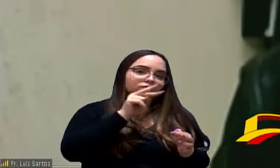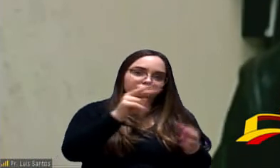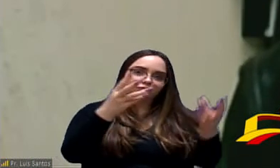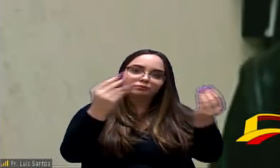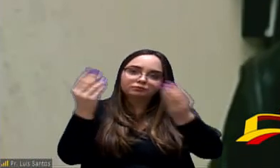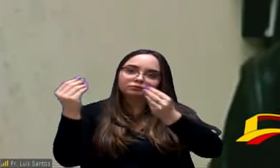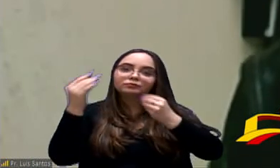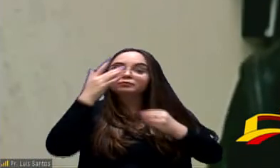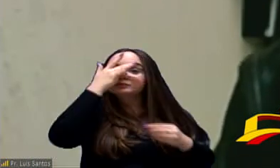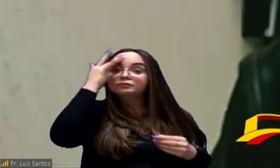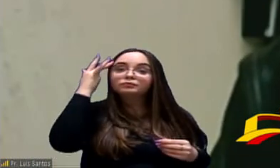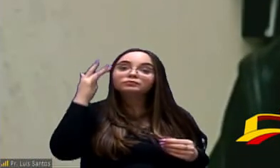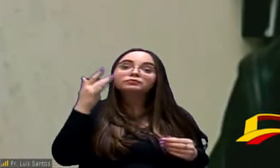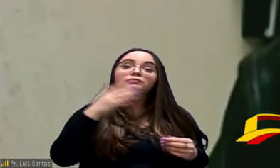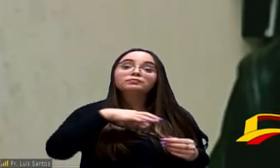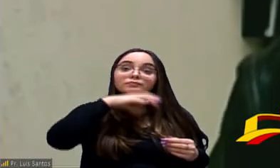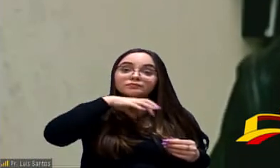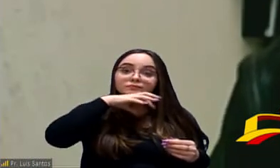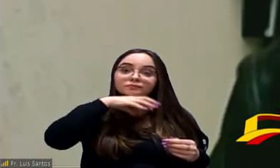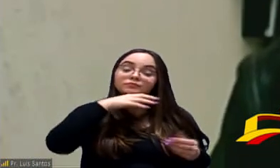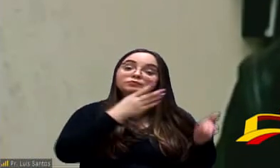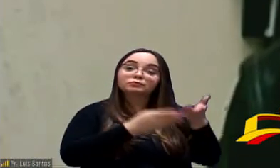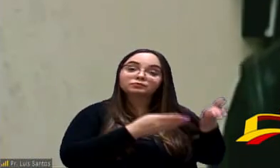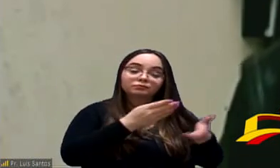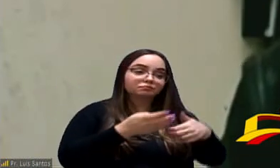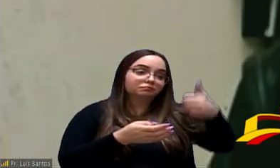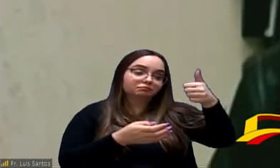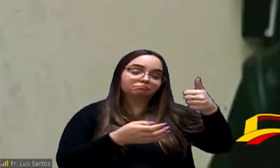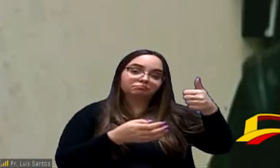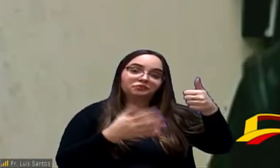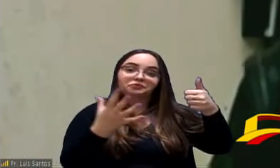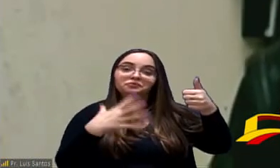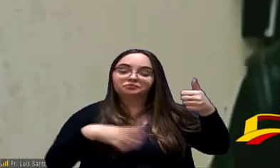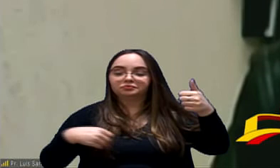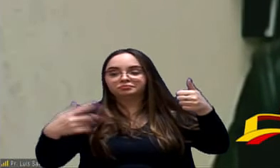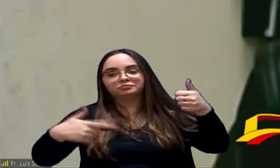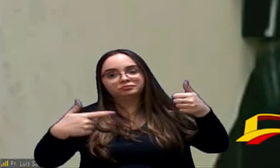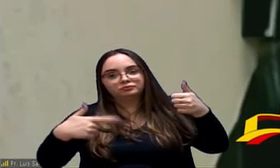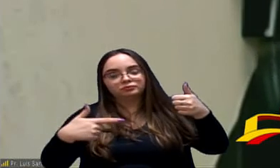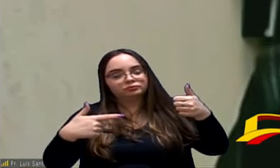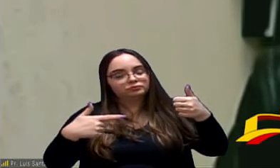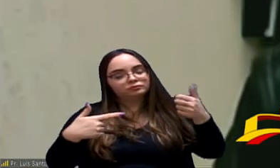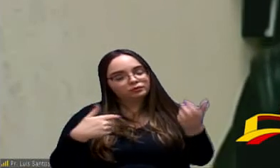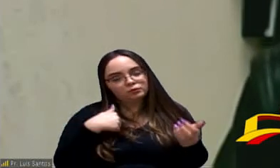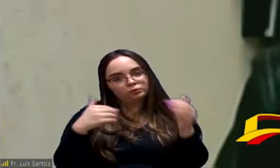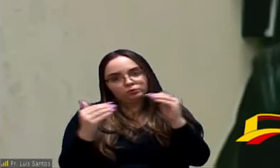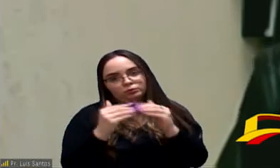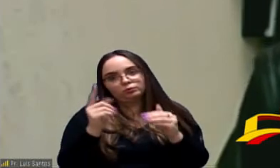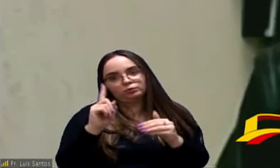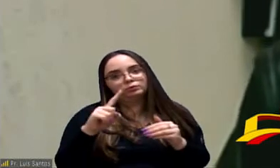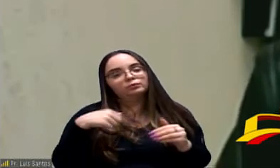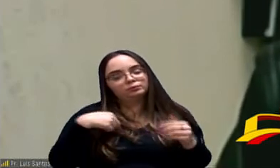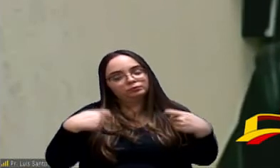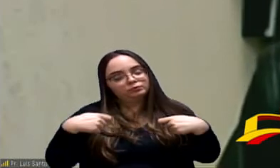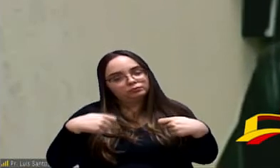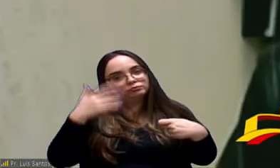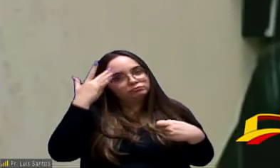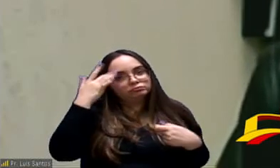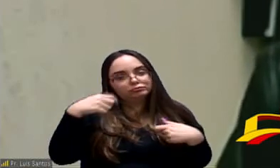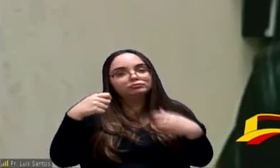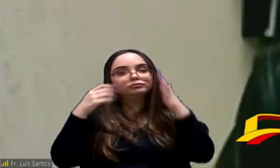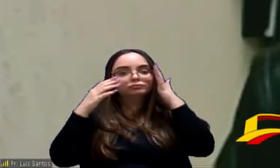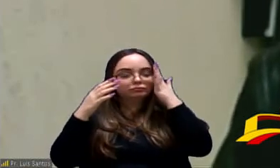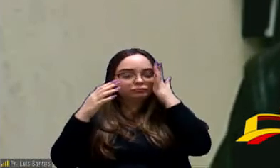que eles cuidam do que os próprios filhos. E isso eu não concordo. Tem que haver equilíbrio, né? Então, essa questão de querer